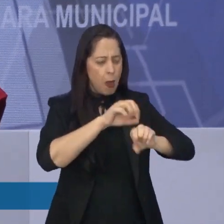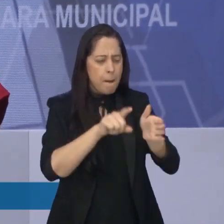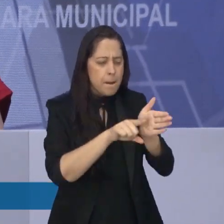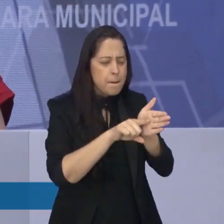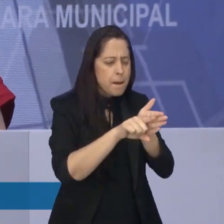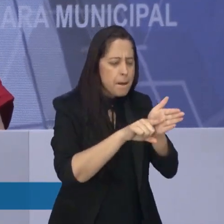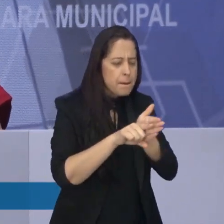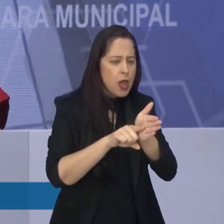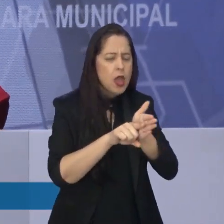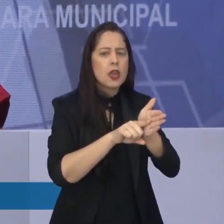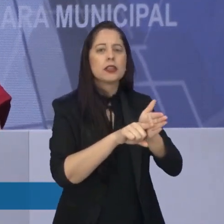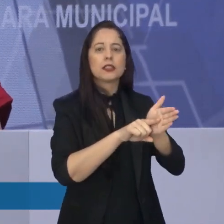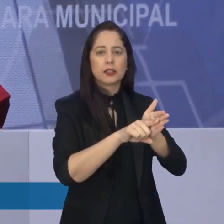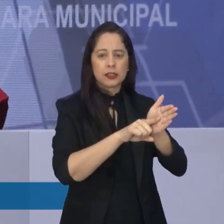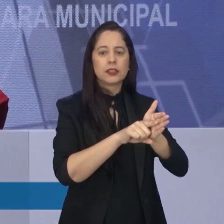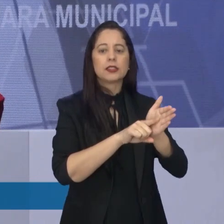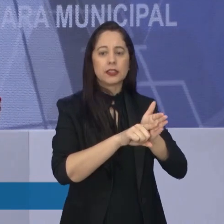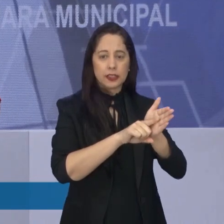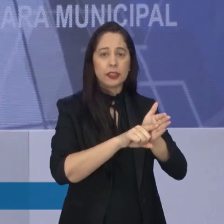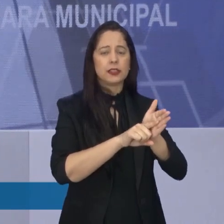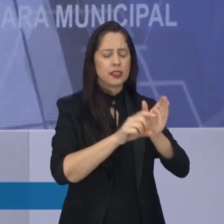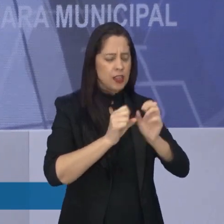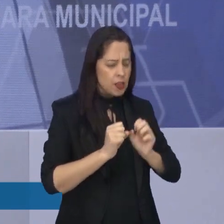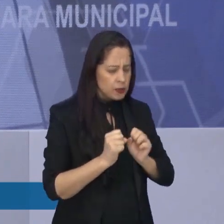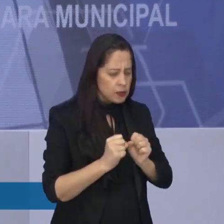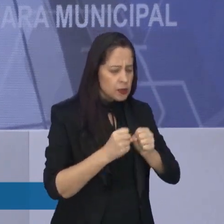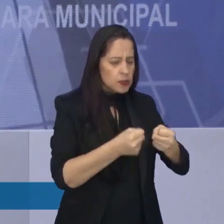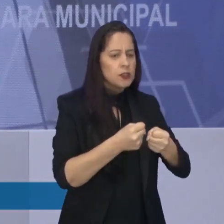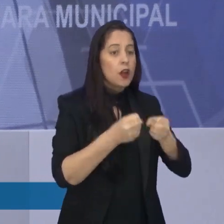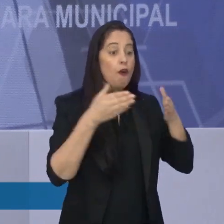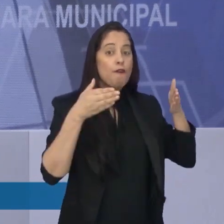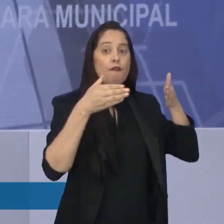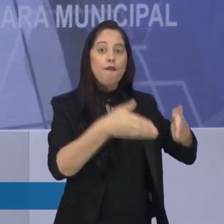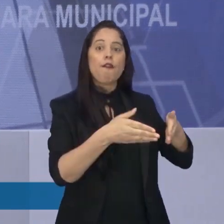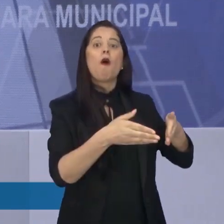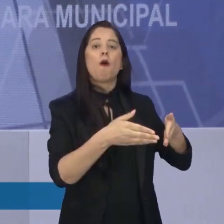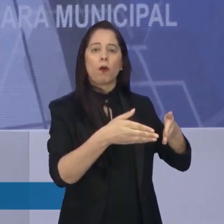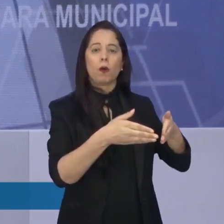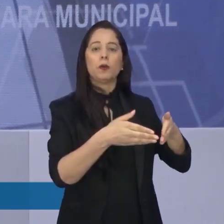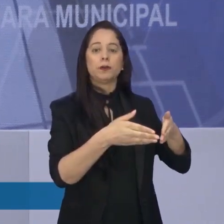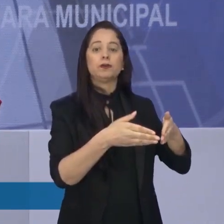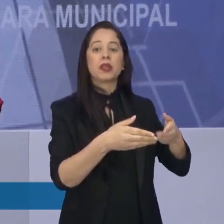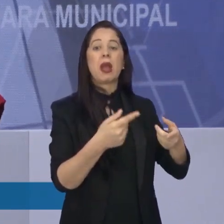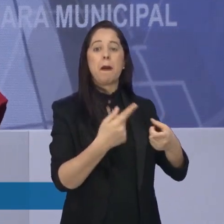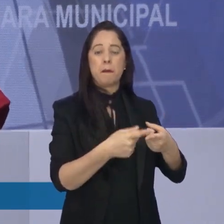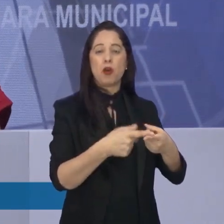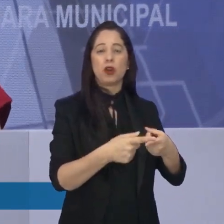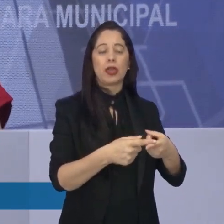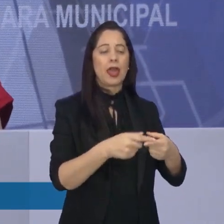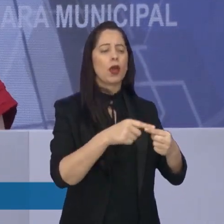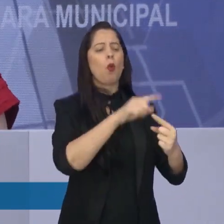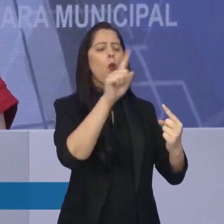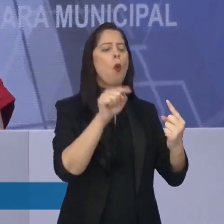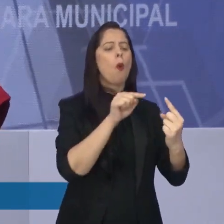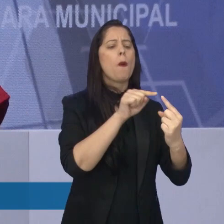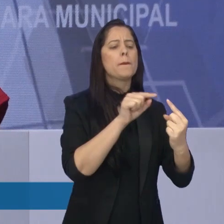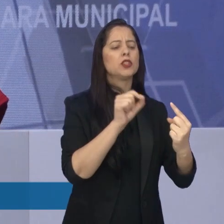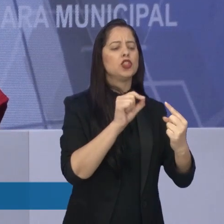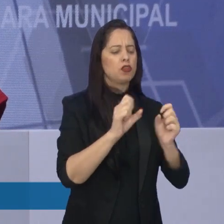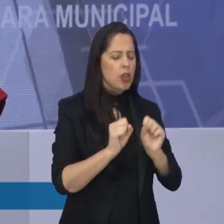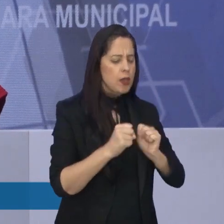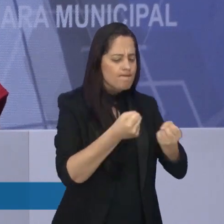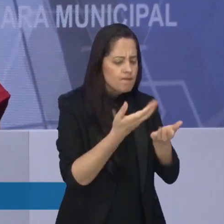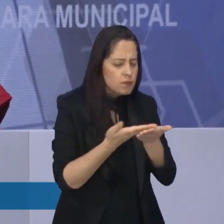pesquisa em regime de dedicação exclusiva, já que era esse seu propósito de